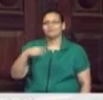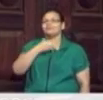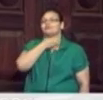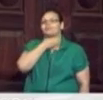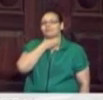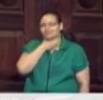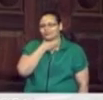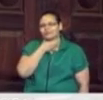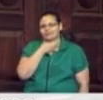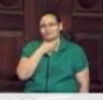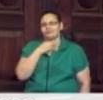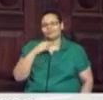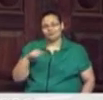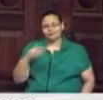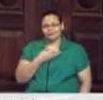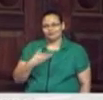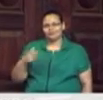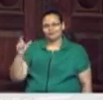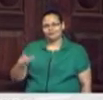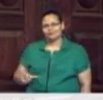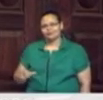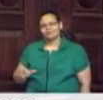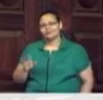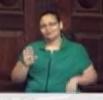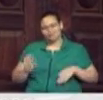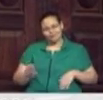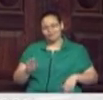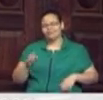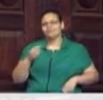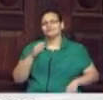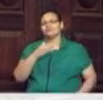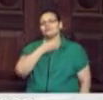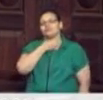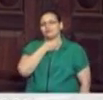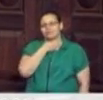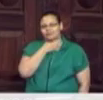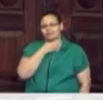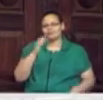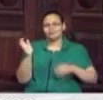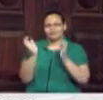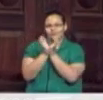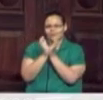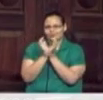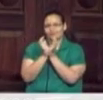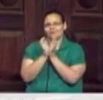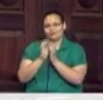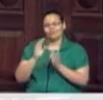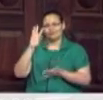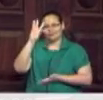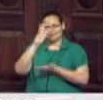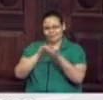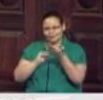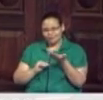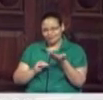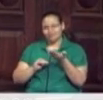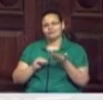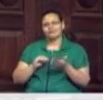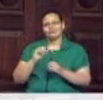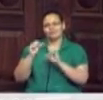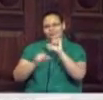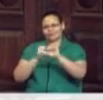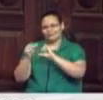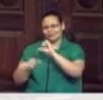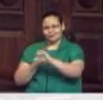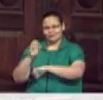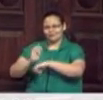falência não só de um governo, mas a falência de um grupo, de um modelo que transformou